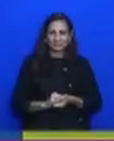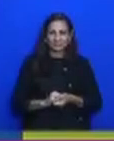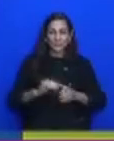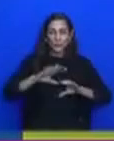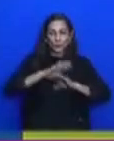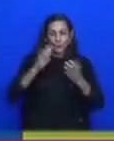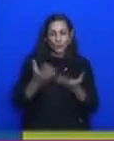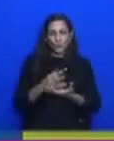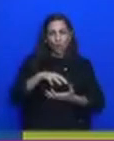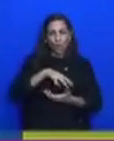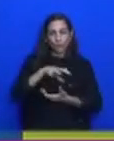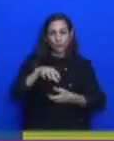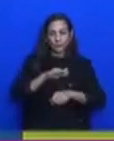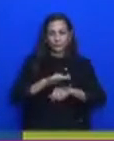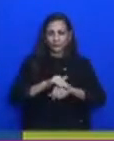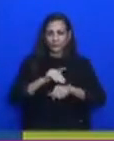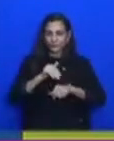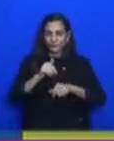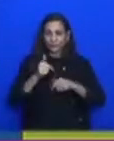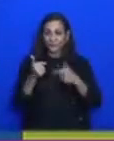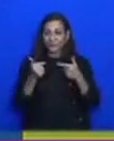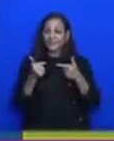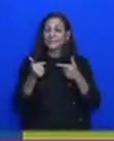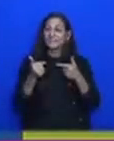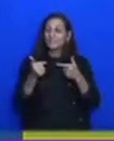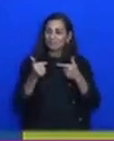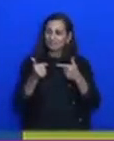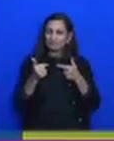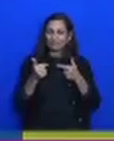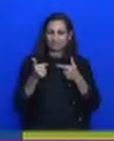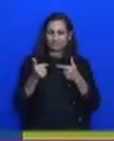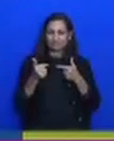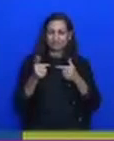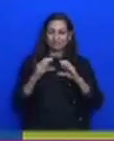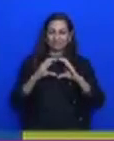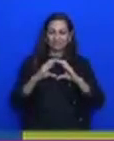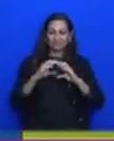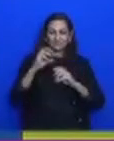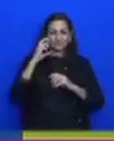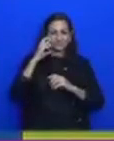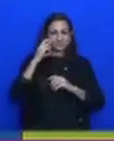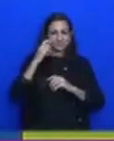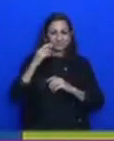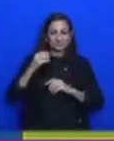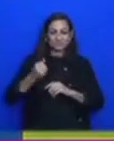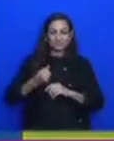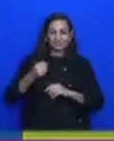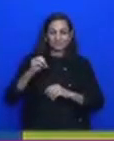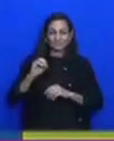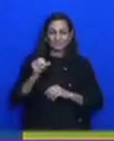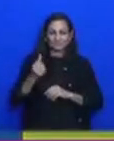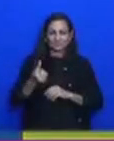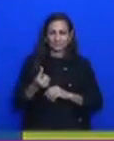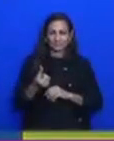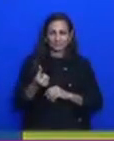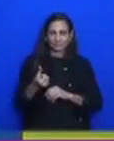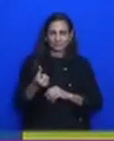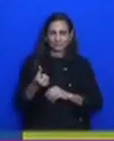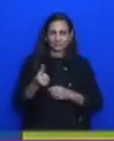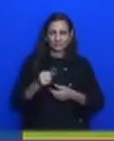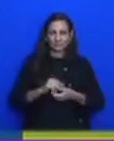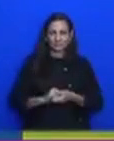O globo girando, você chamando. A sorte chegando. Bola rosa, número 06.